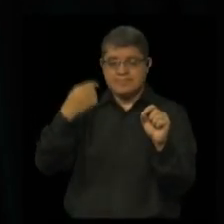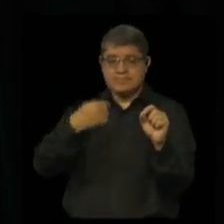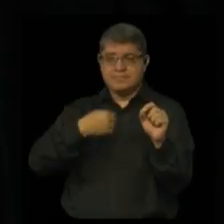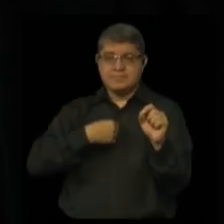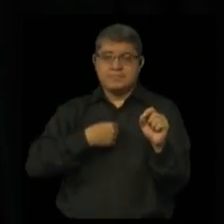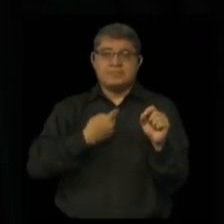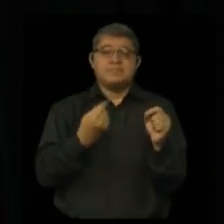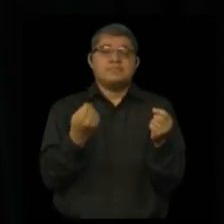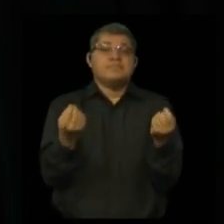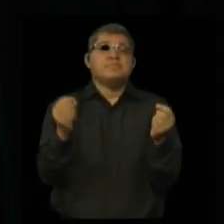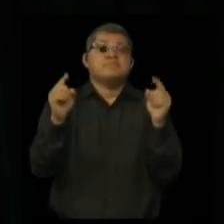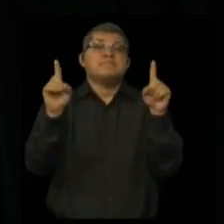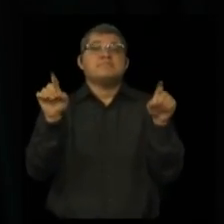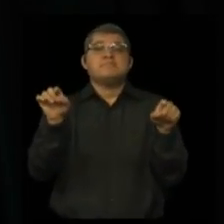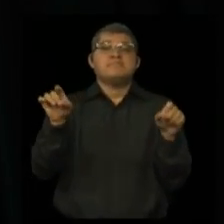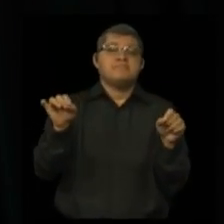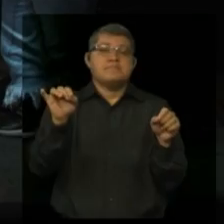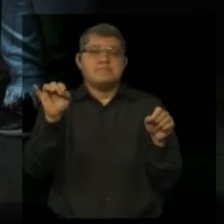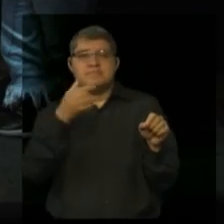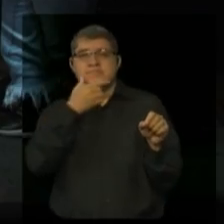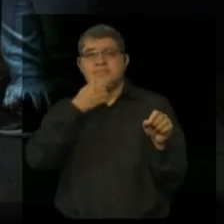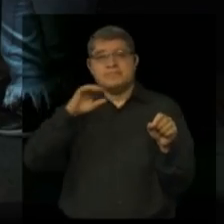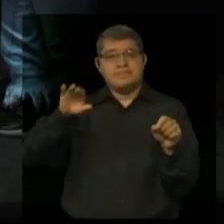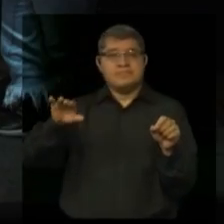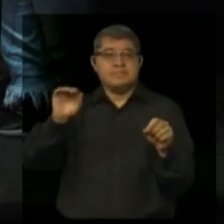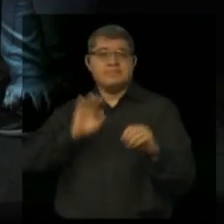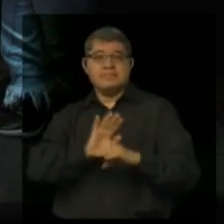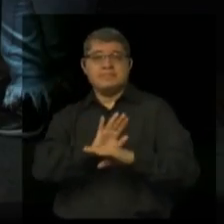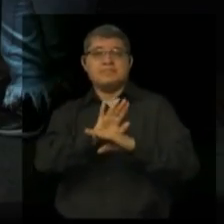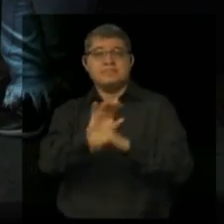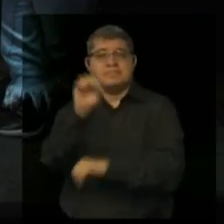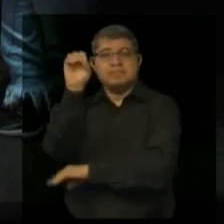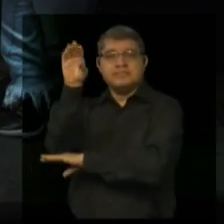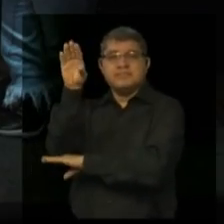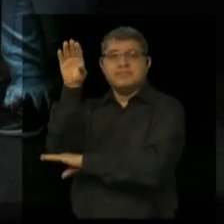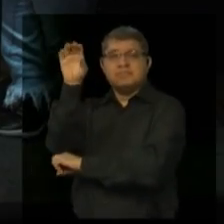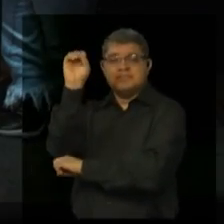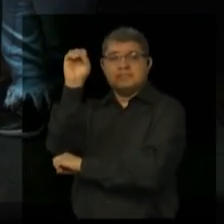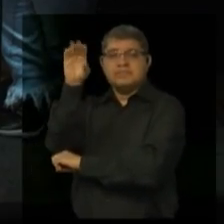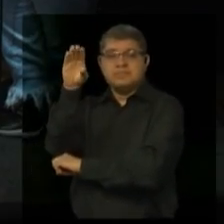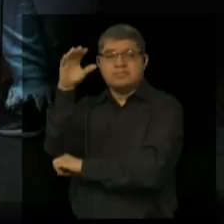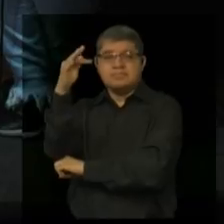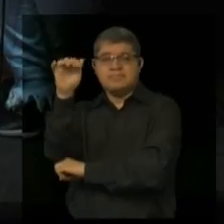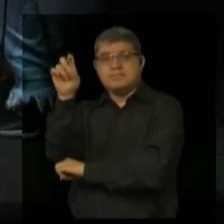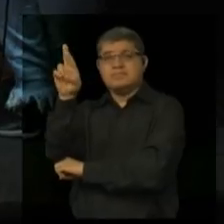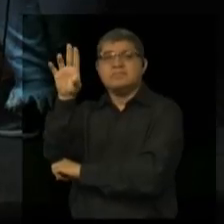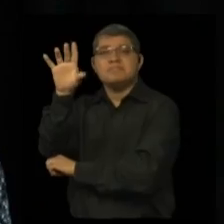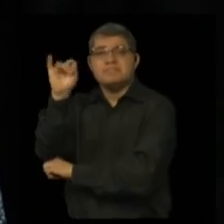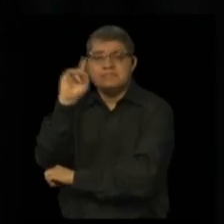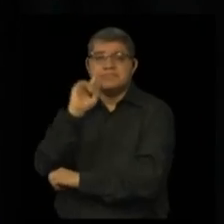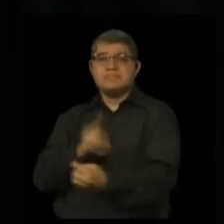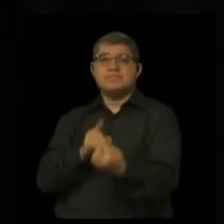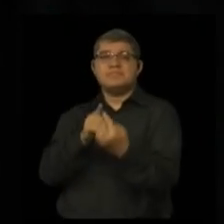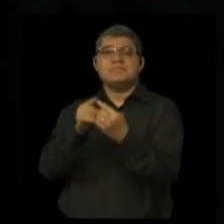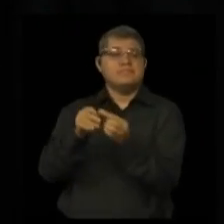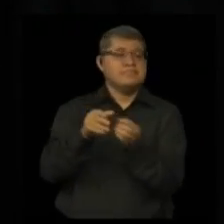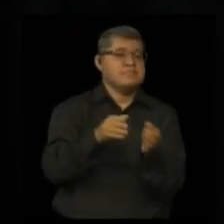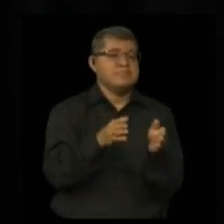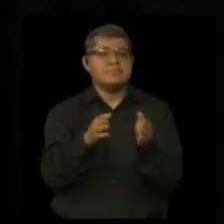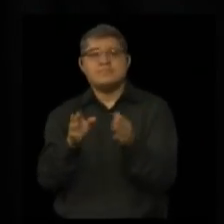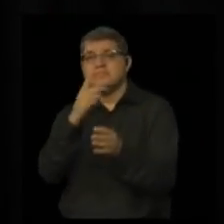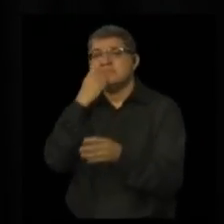esquecido de mim mesmo. O menino que ajudo no farol é quem me indica a direção